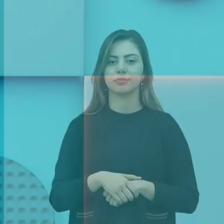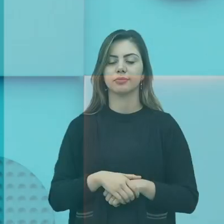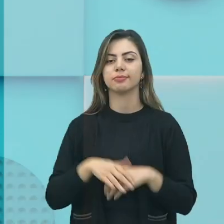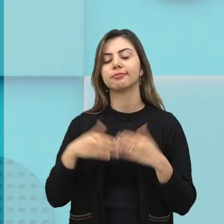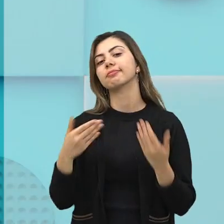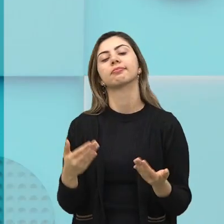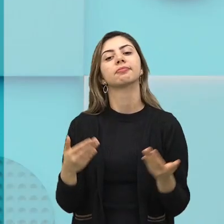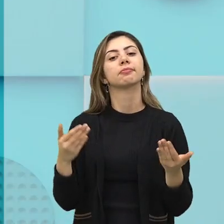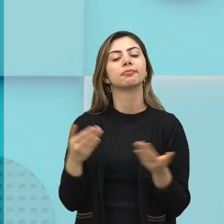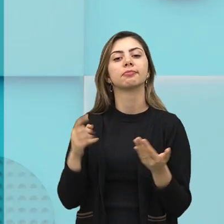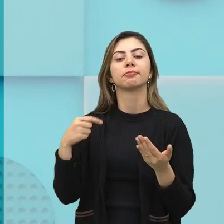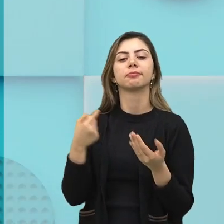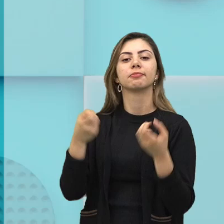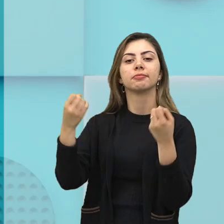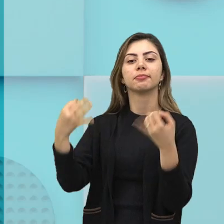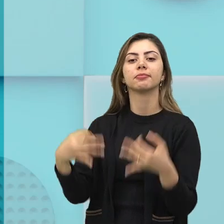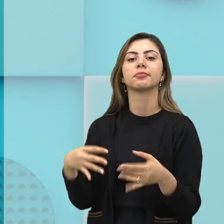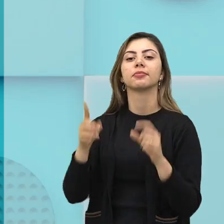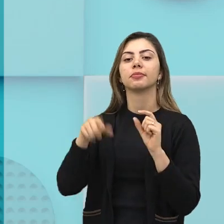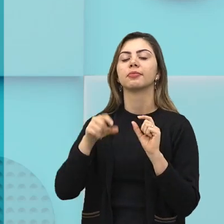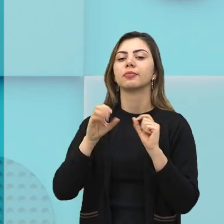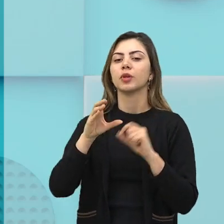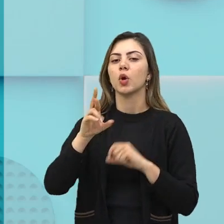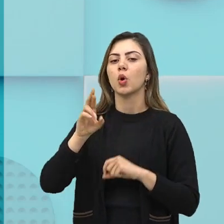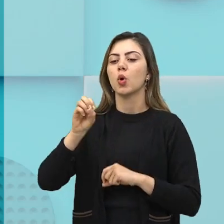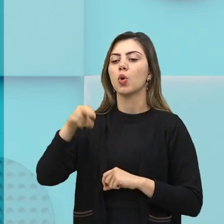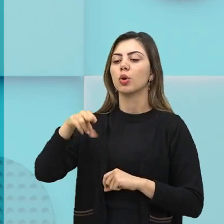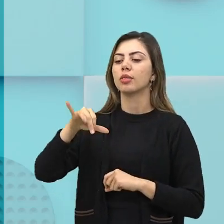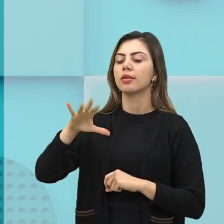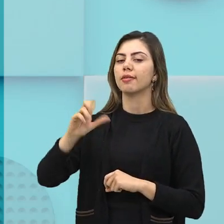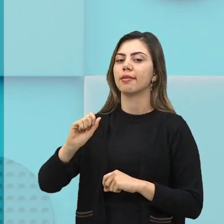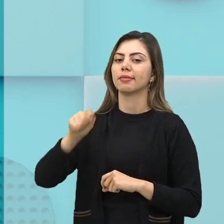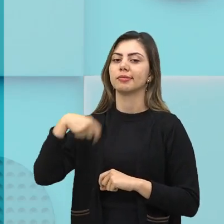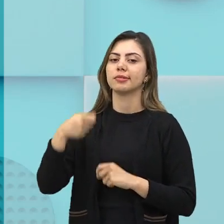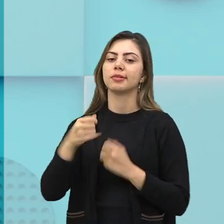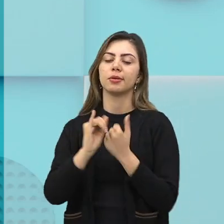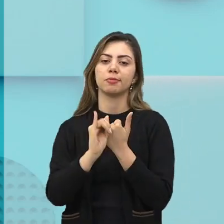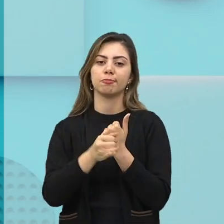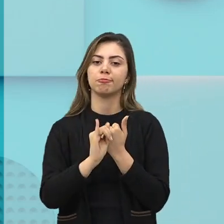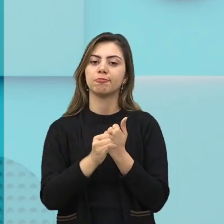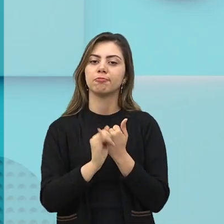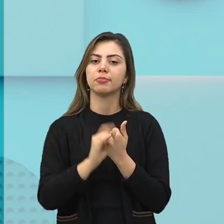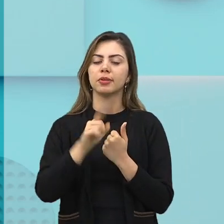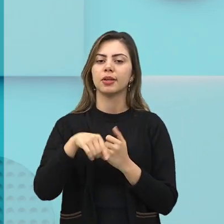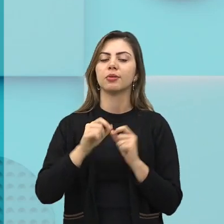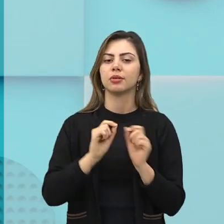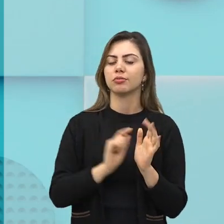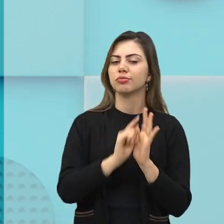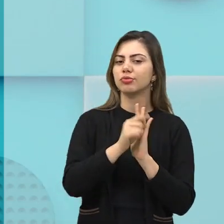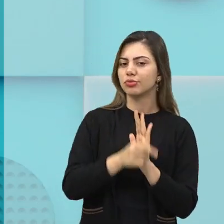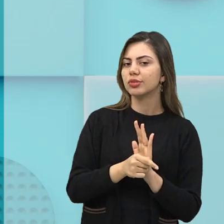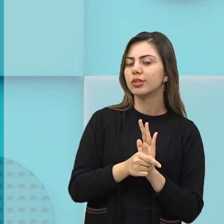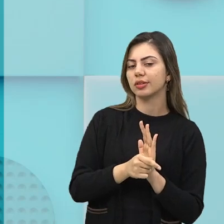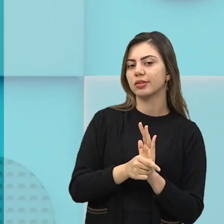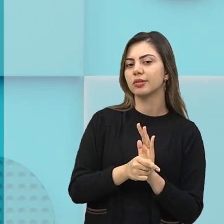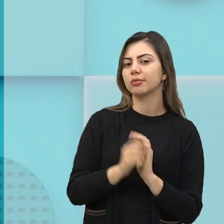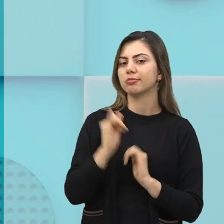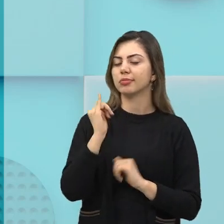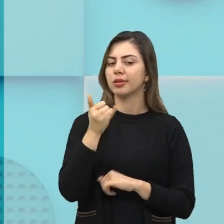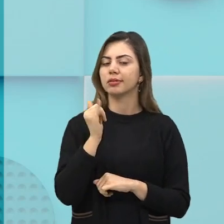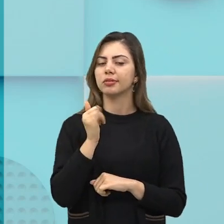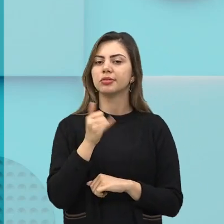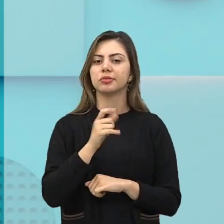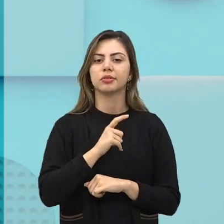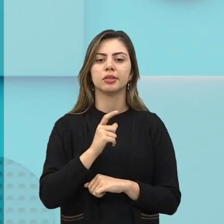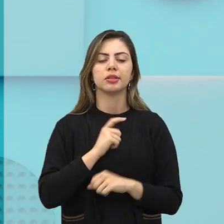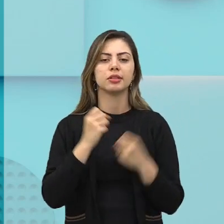Então, a gente vai falar sobre crônica, que é esse gênero de narrativas e tudo mais, que trata